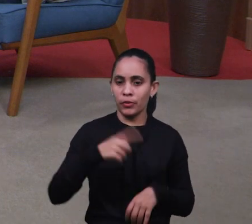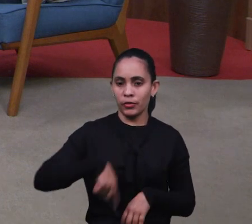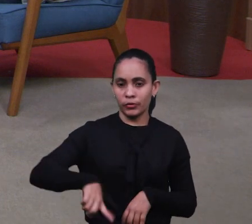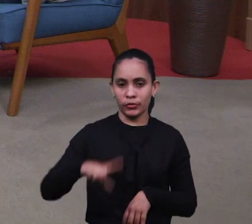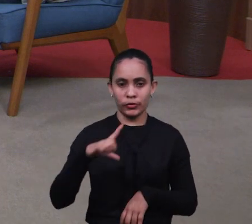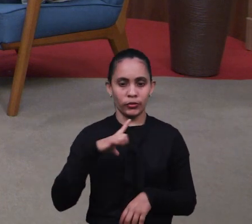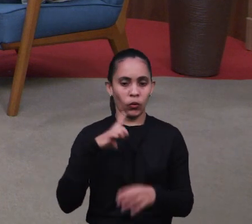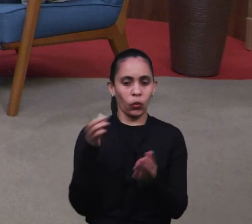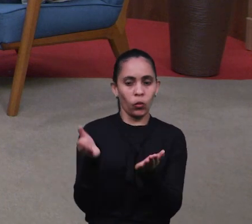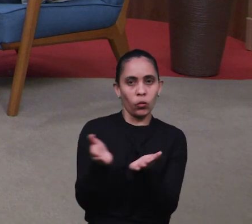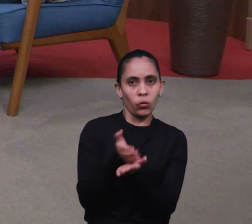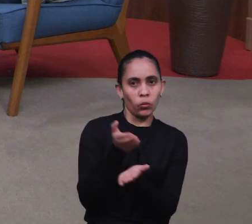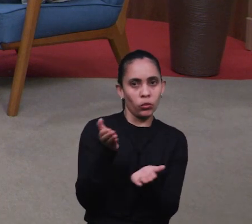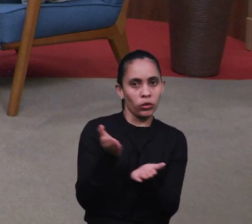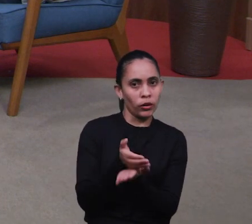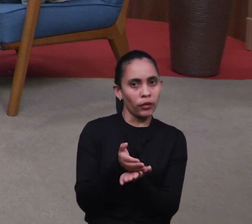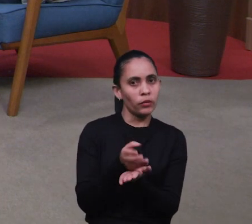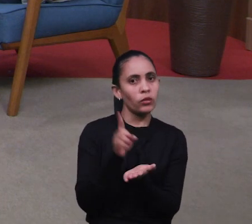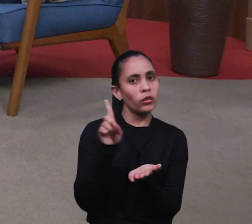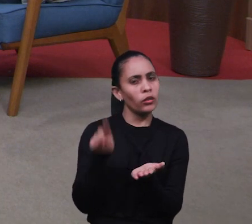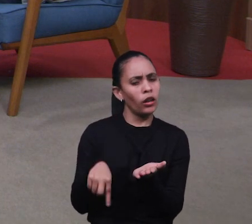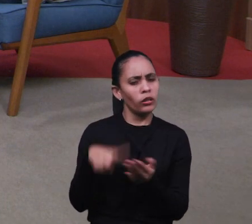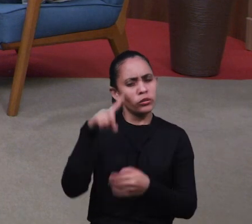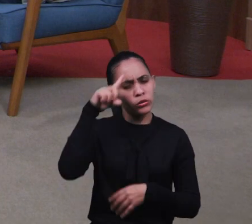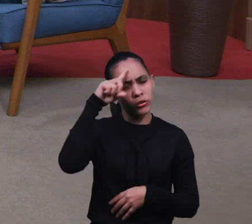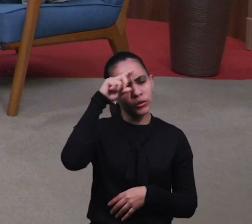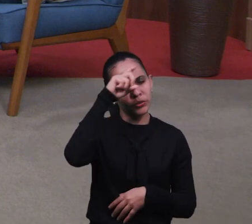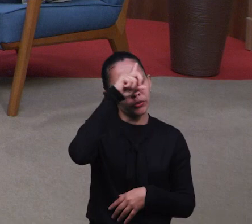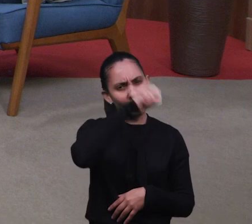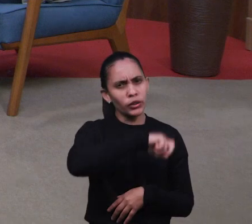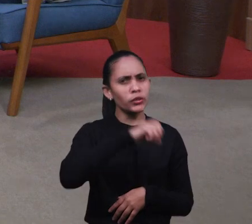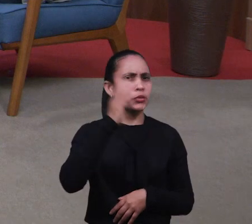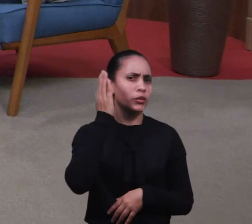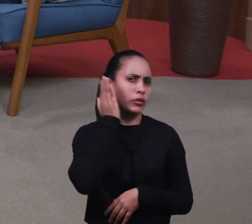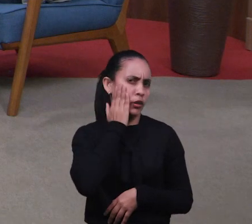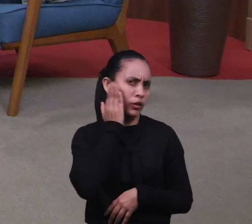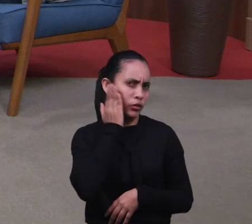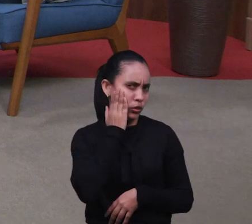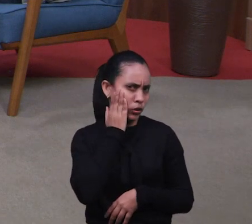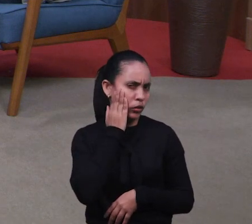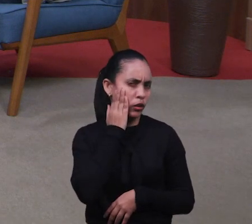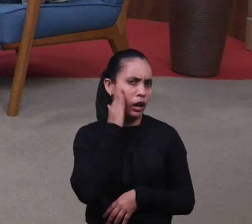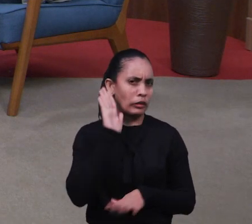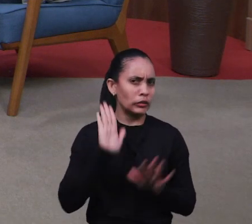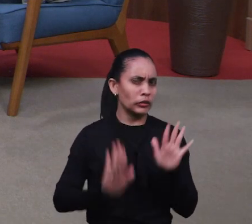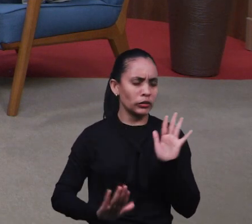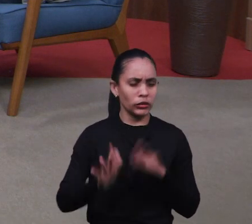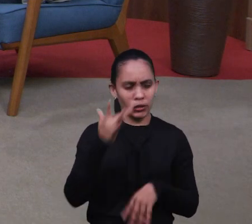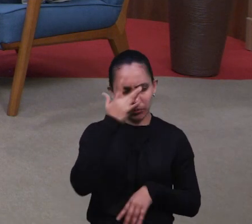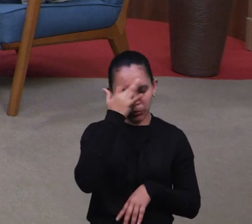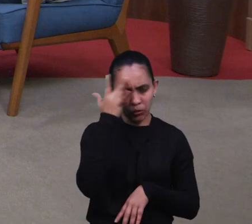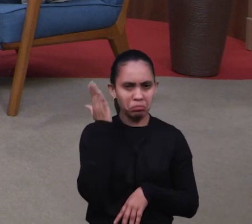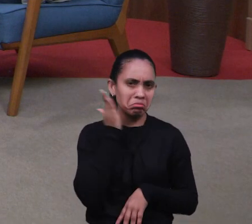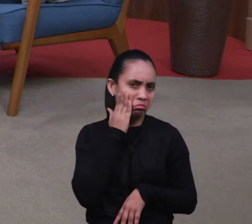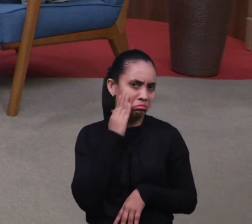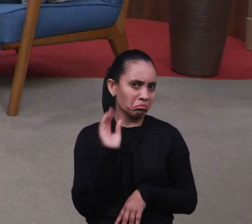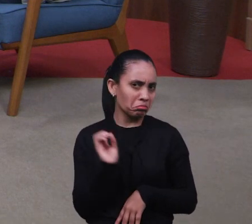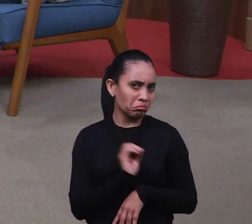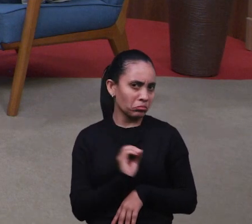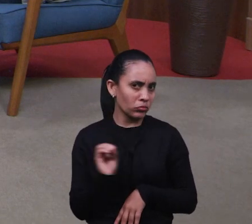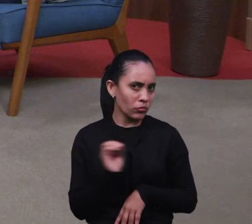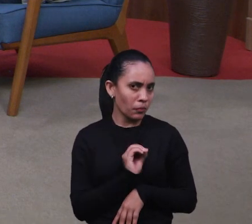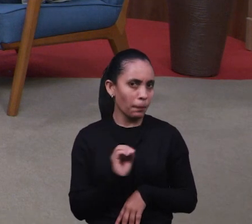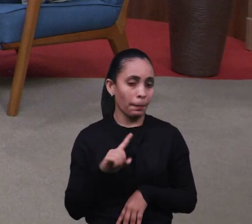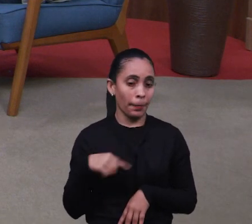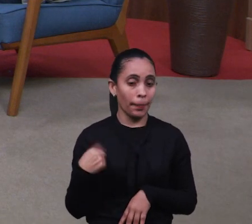um livro que é um livro muito difícil de ser compreendido pela maioria das pessoas que leem a Bíblia. E nós